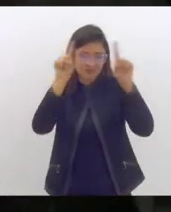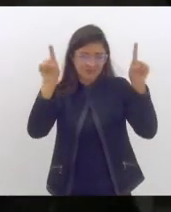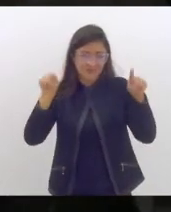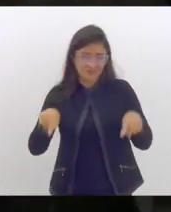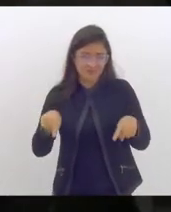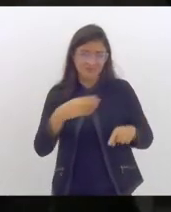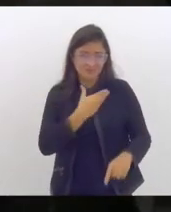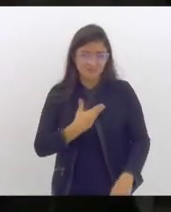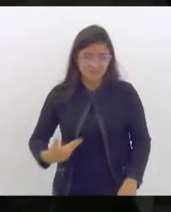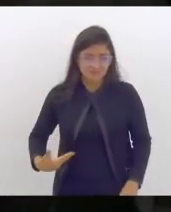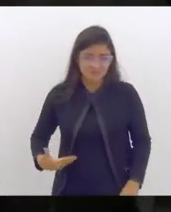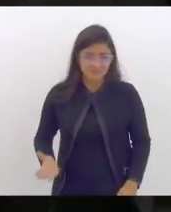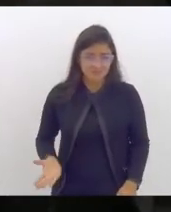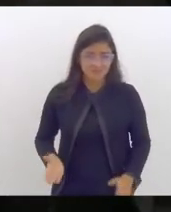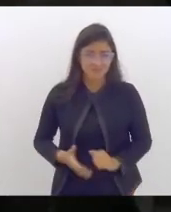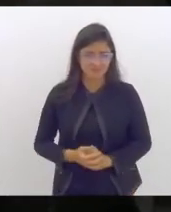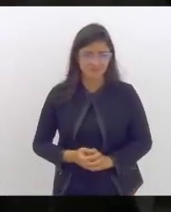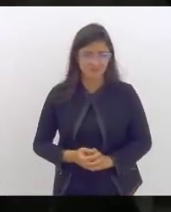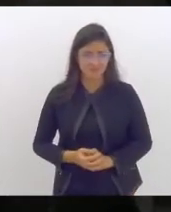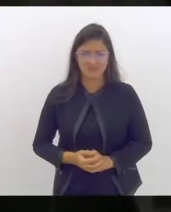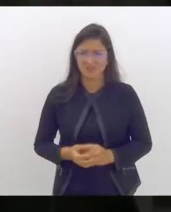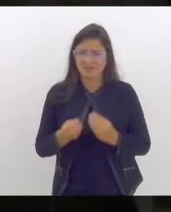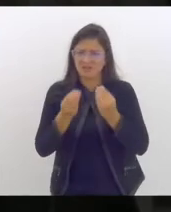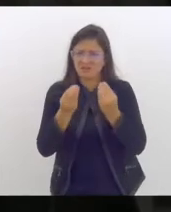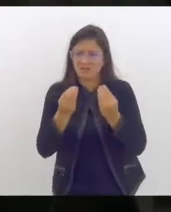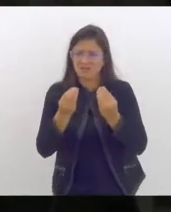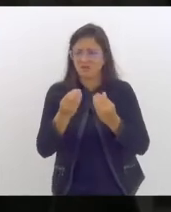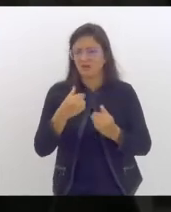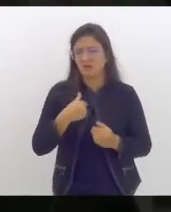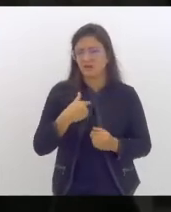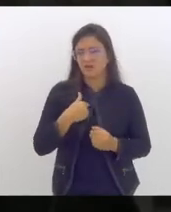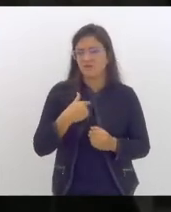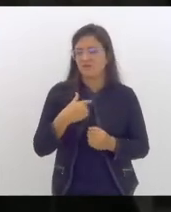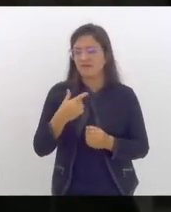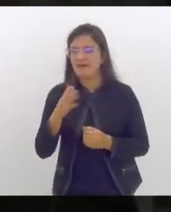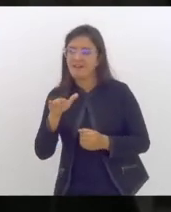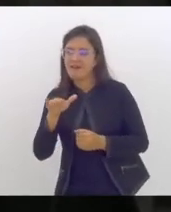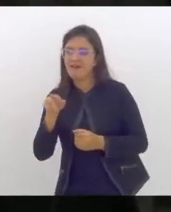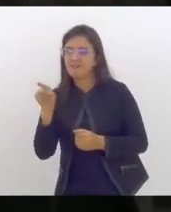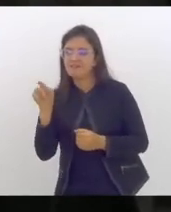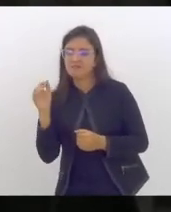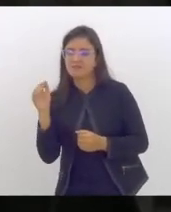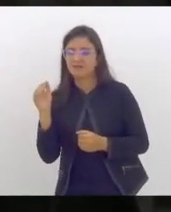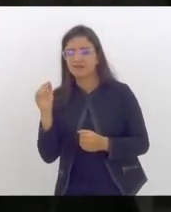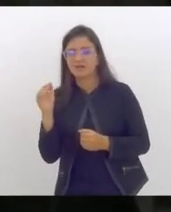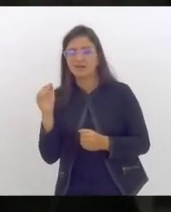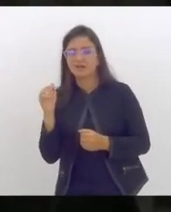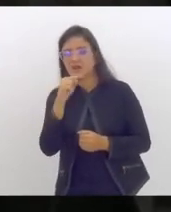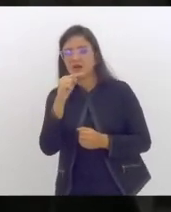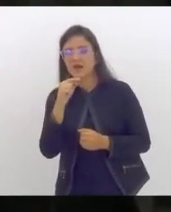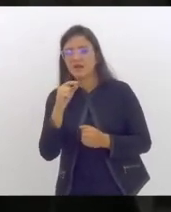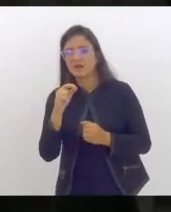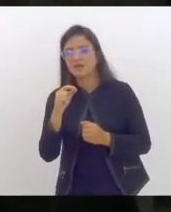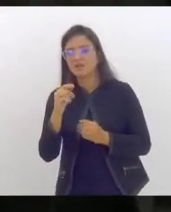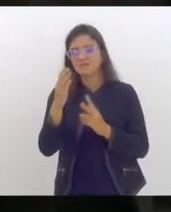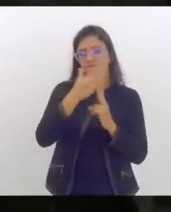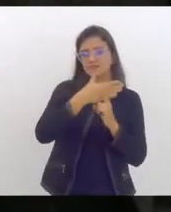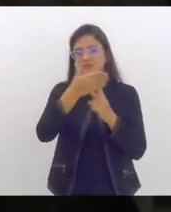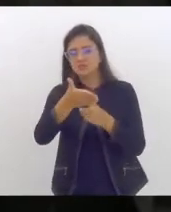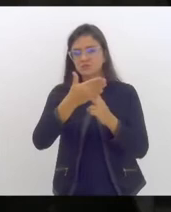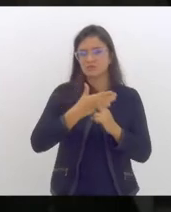de sugerir que alguém vá para qualquer lugar no exercício de duas funções